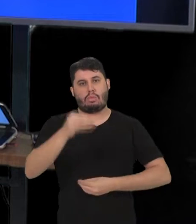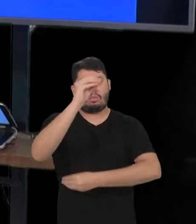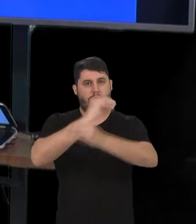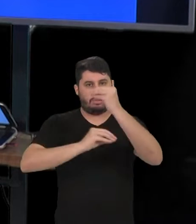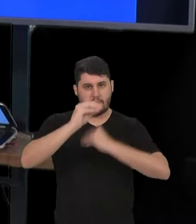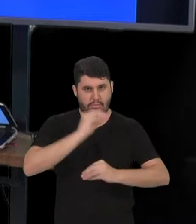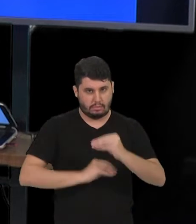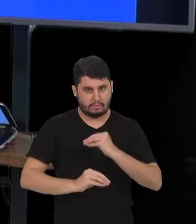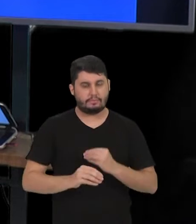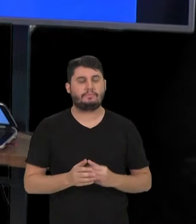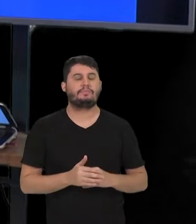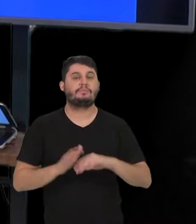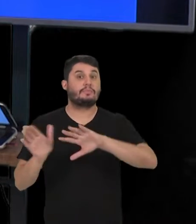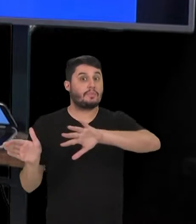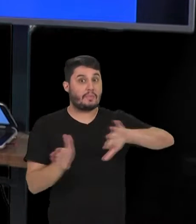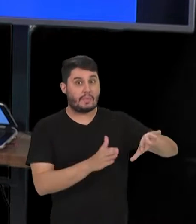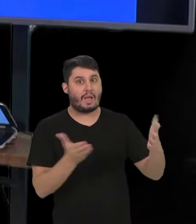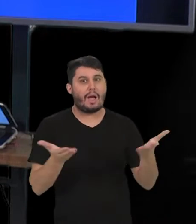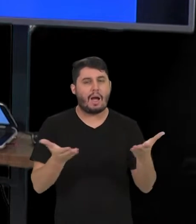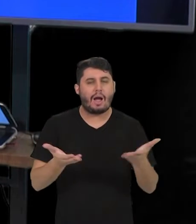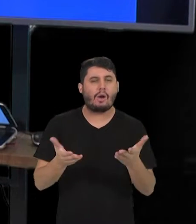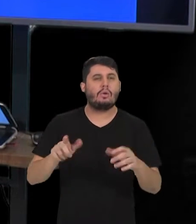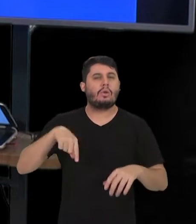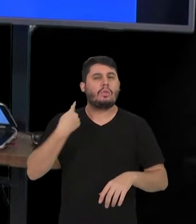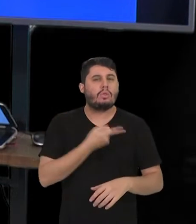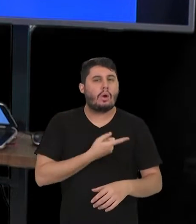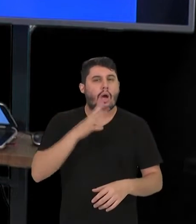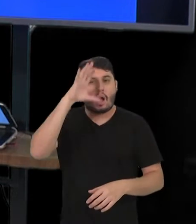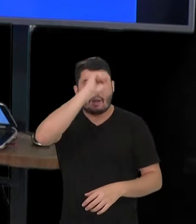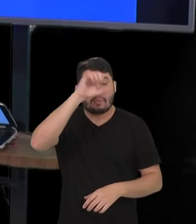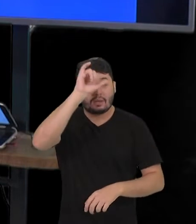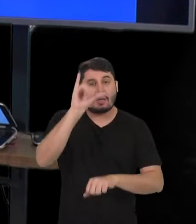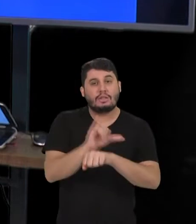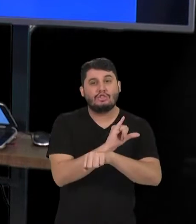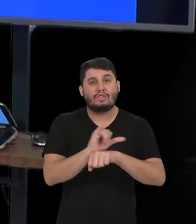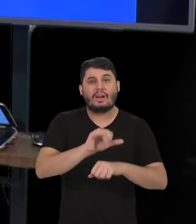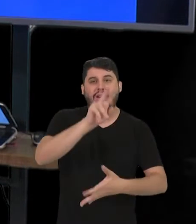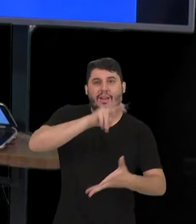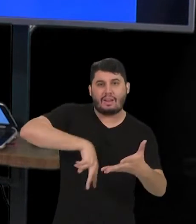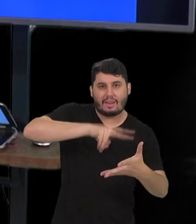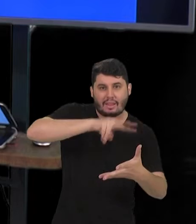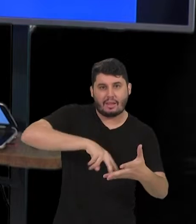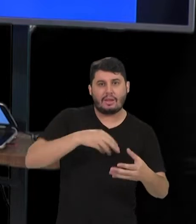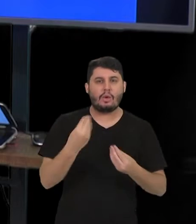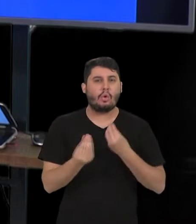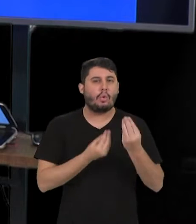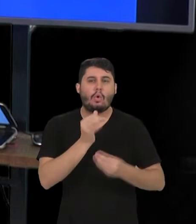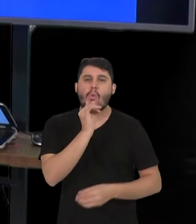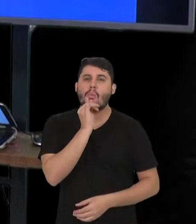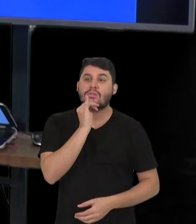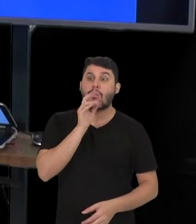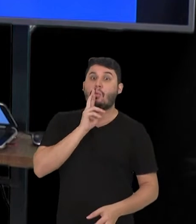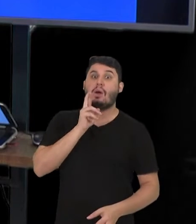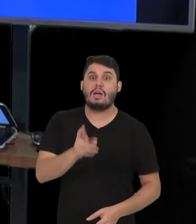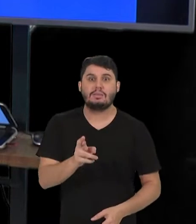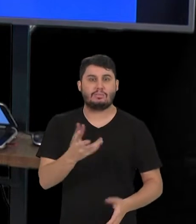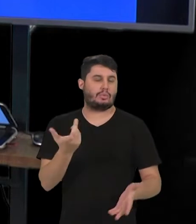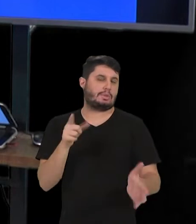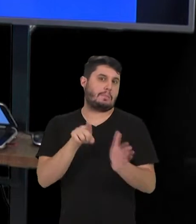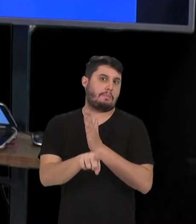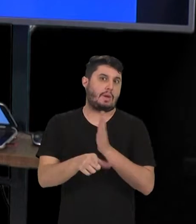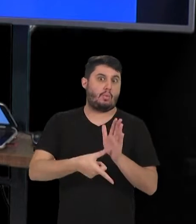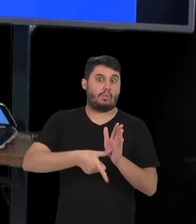vamos mergulhar no maravilhoso mundo da língua inglesa, né? E descobrir estratégias de leitura, né? Como é que eu posso usar para tentar matar aquela